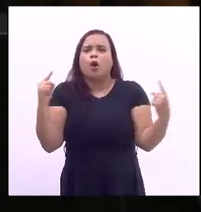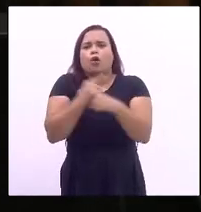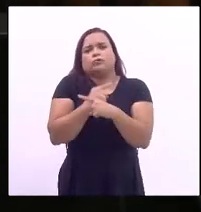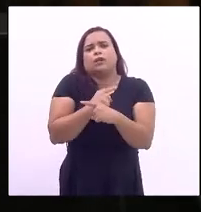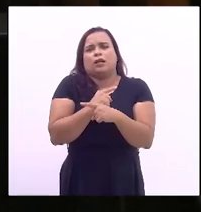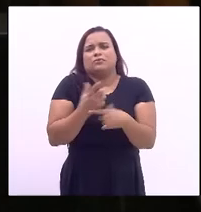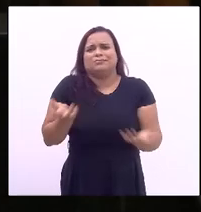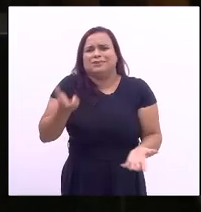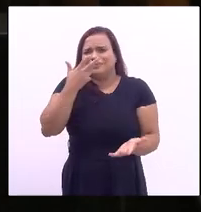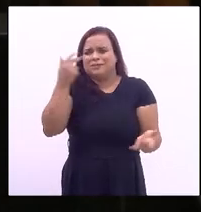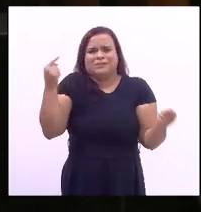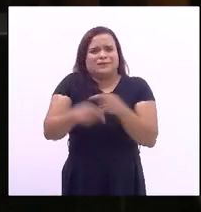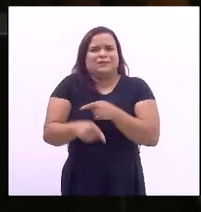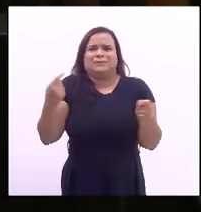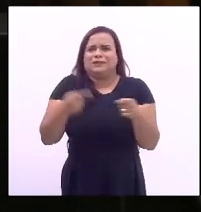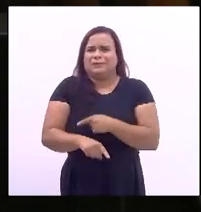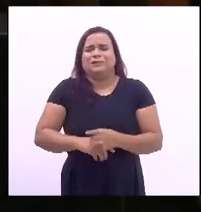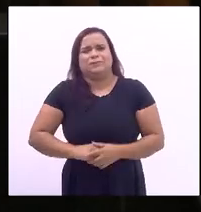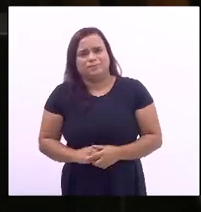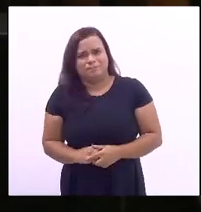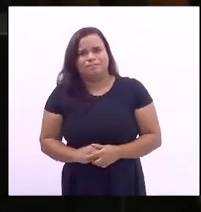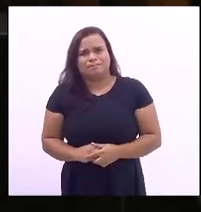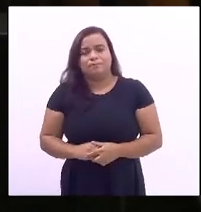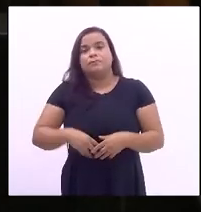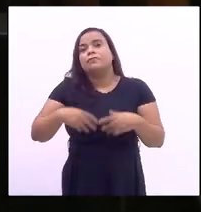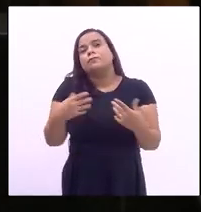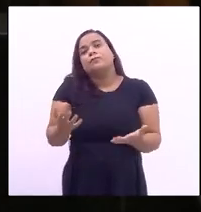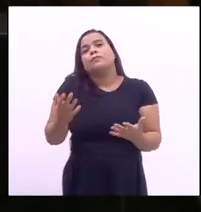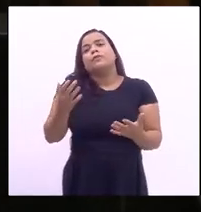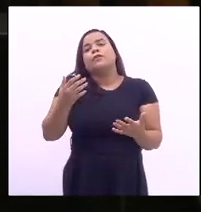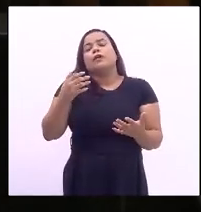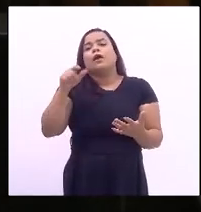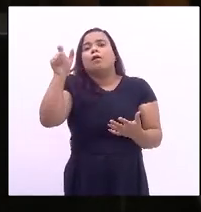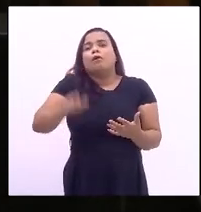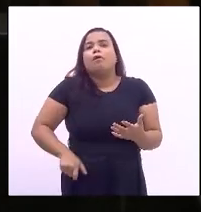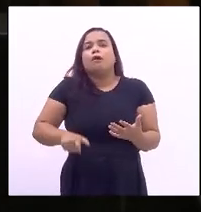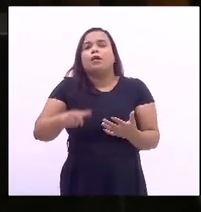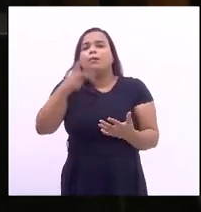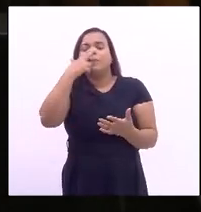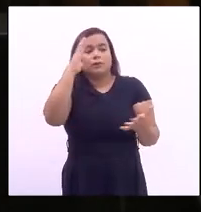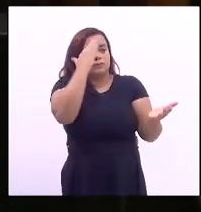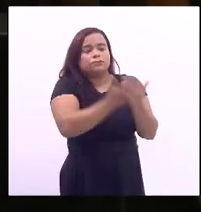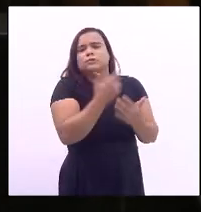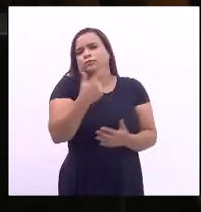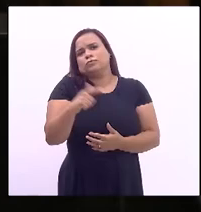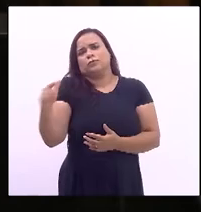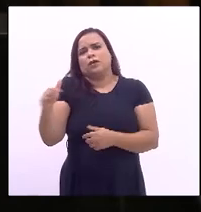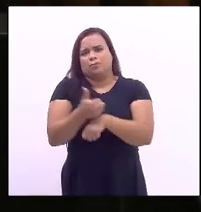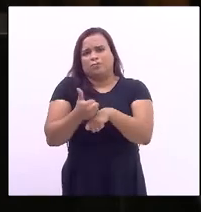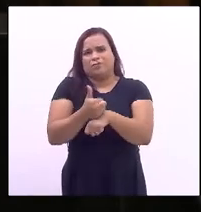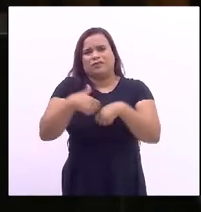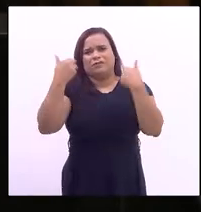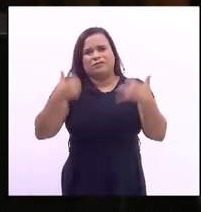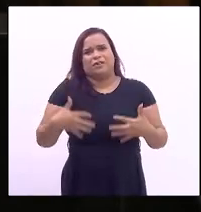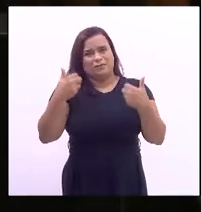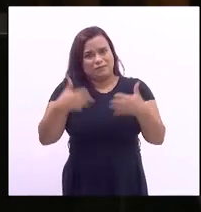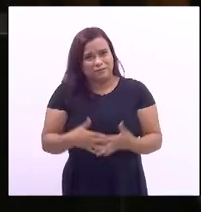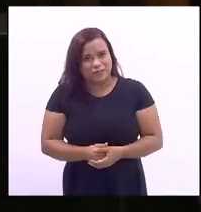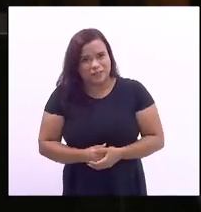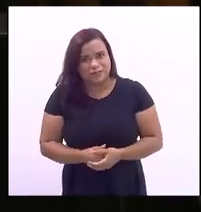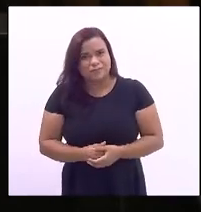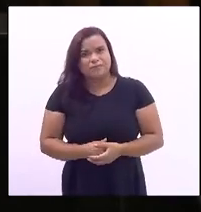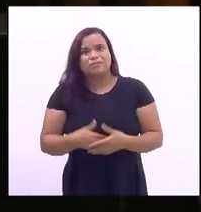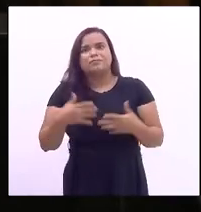intimidade dos nossos policiais desde descredibiliza o que os profissionais falam isso é impressionante